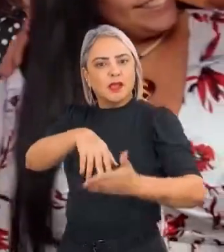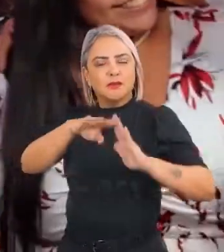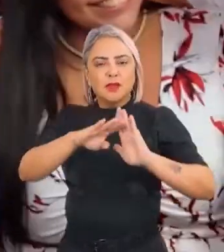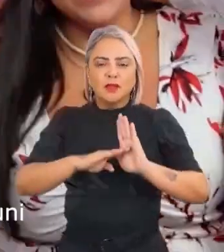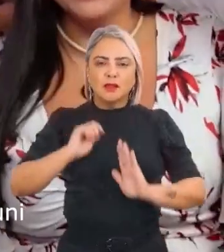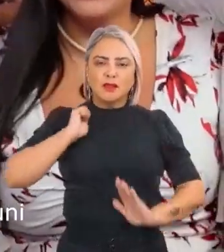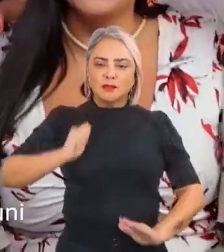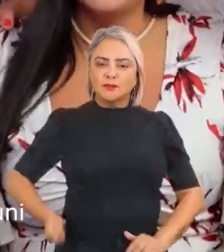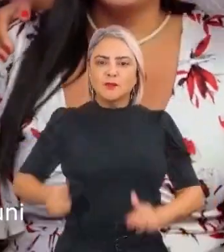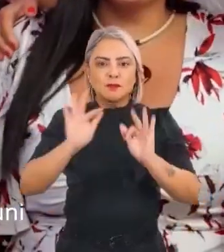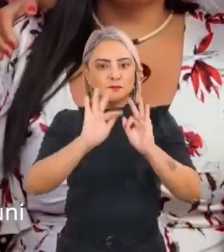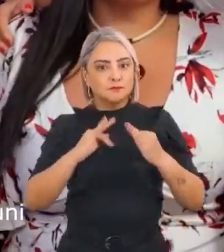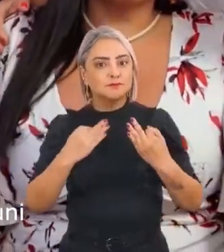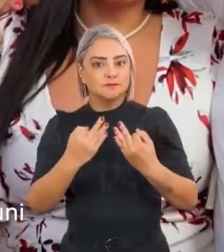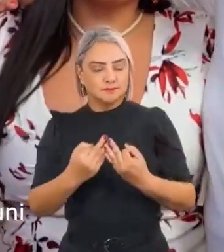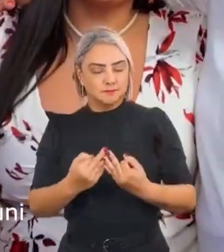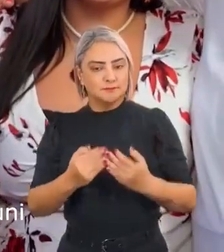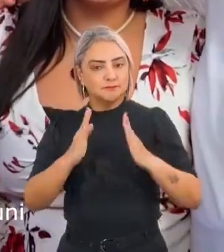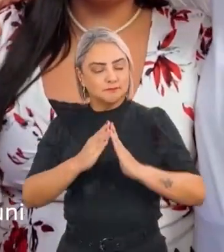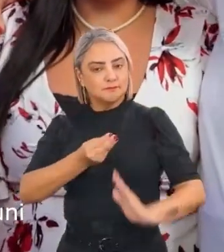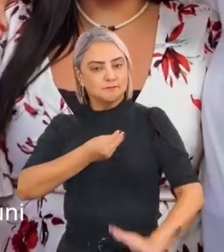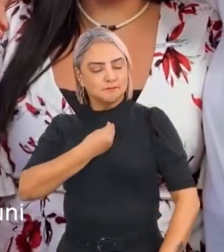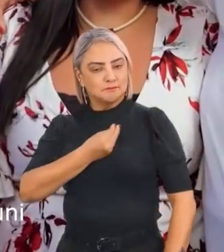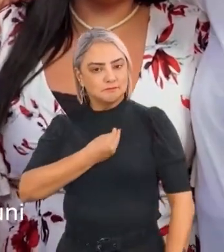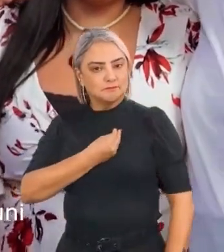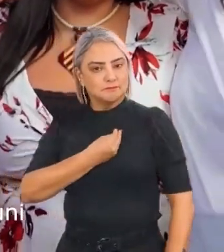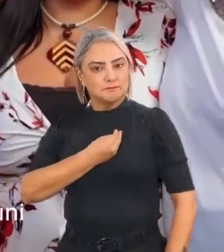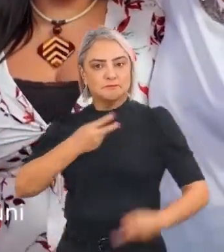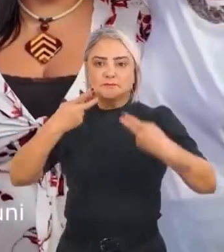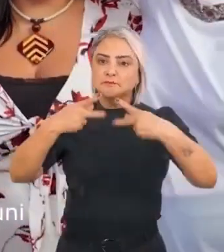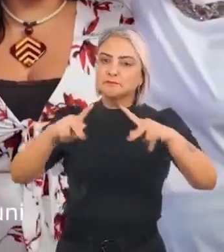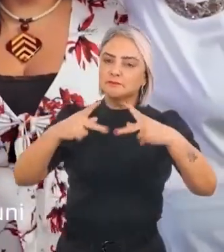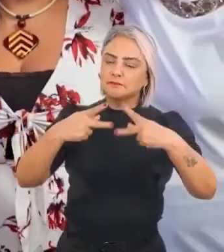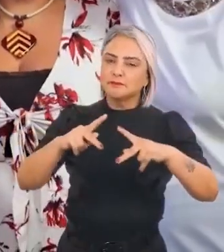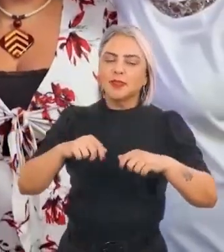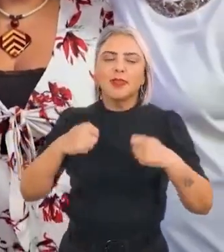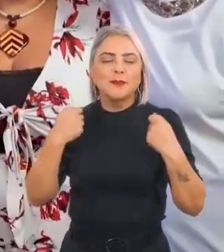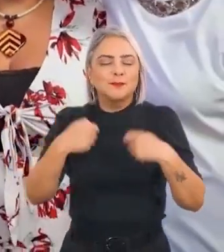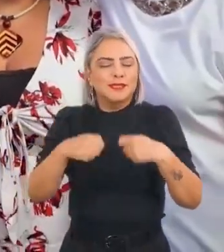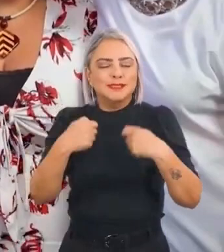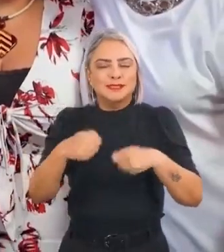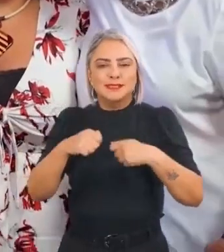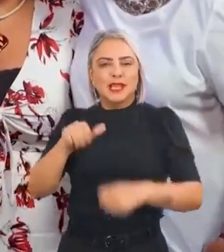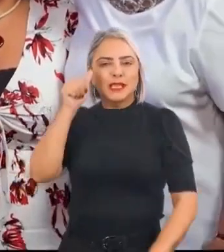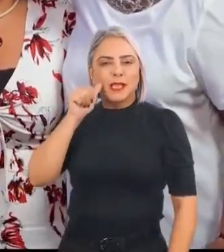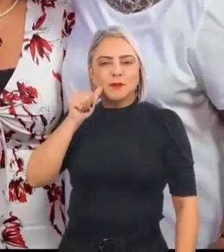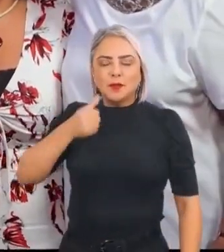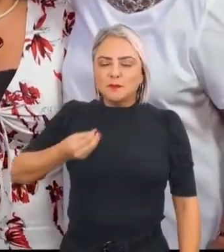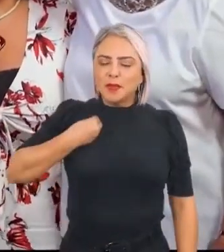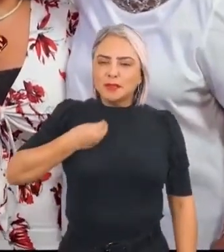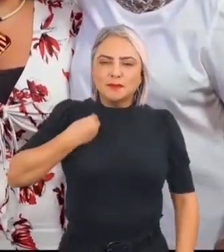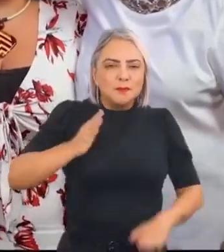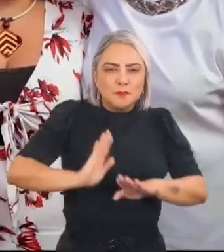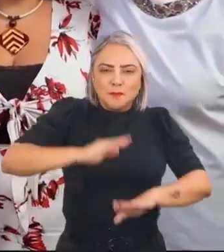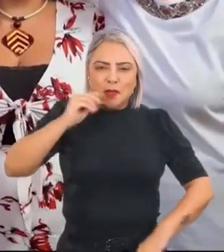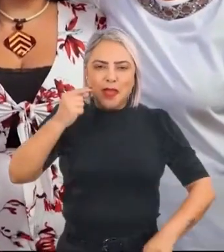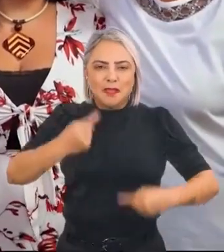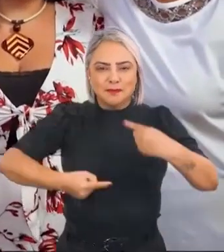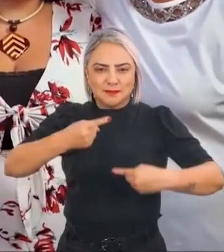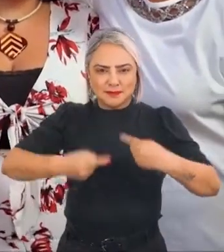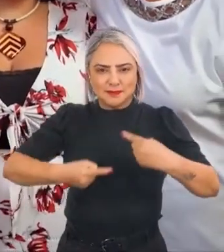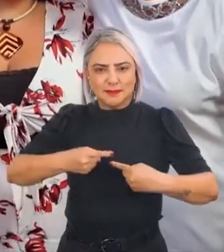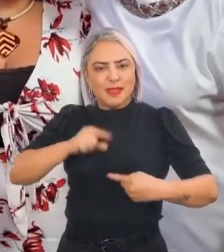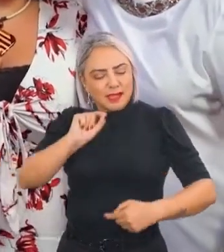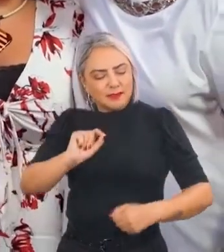de programas como Bolsa Família, o Minha Casa Minha Vida, o ProUni. Precisamos que as mulheres participem ainda mais da